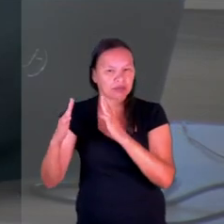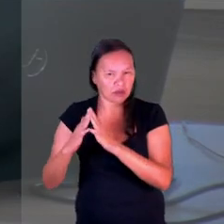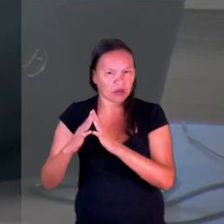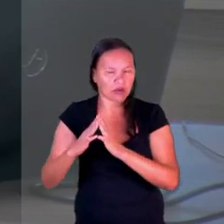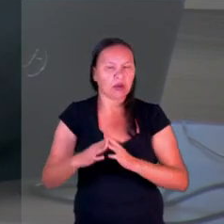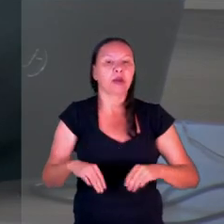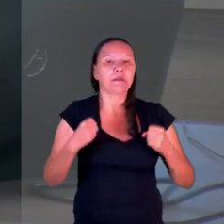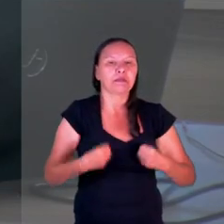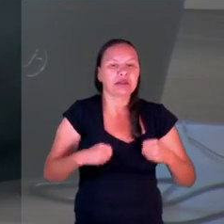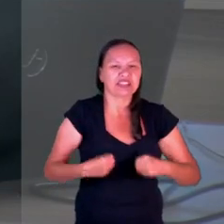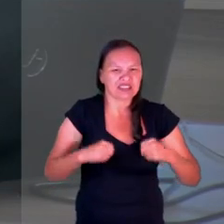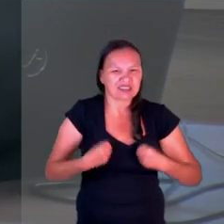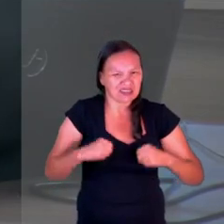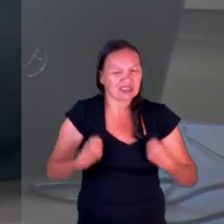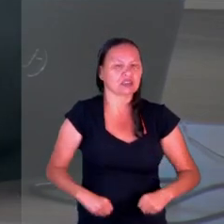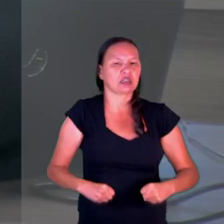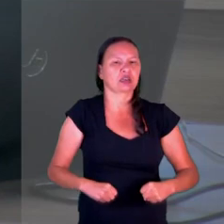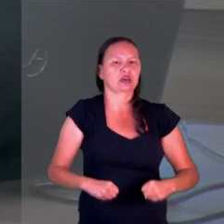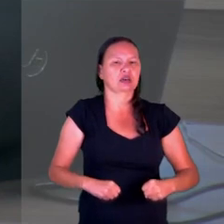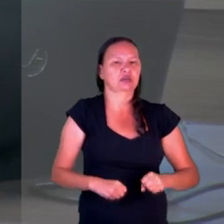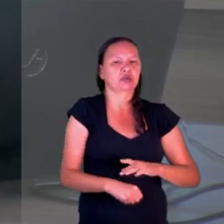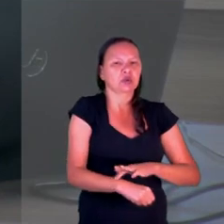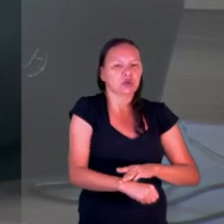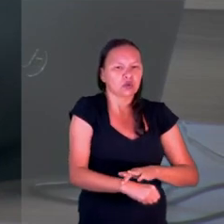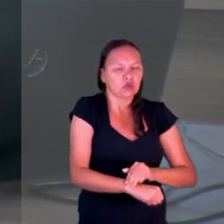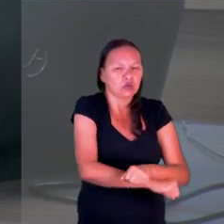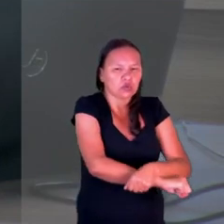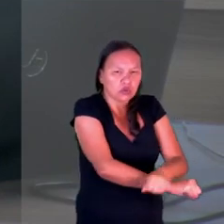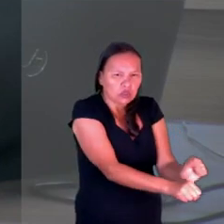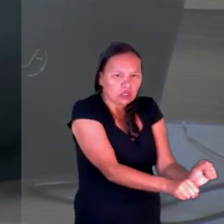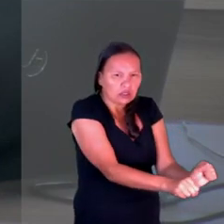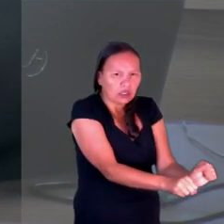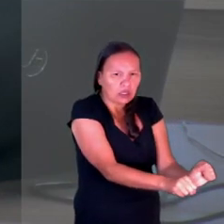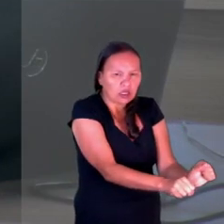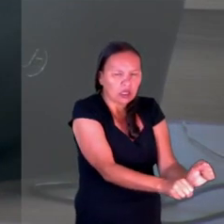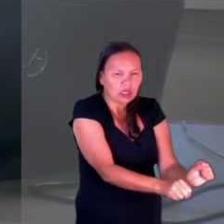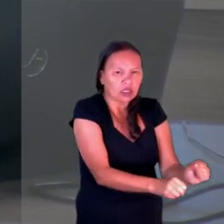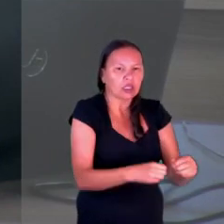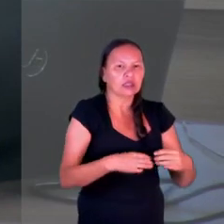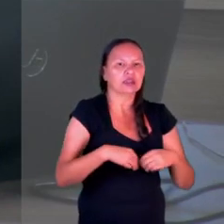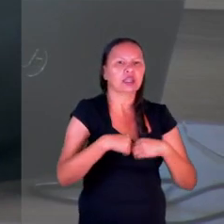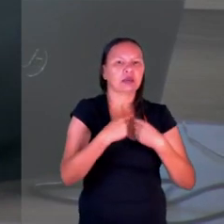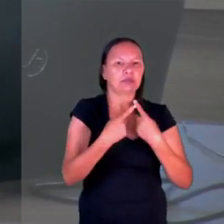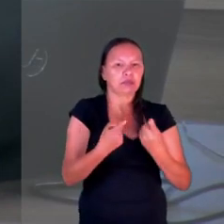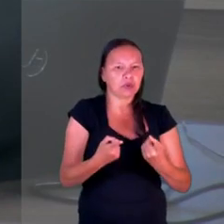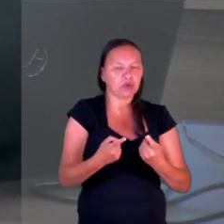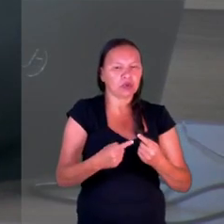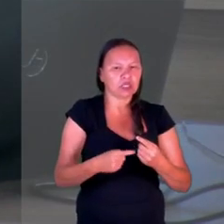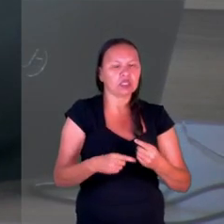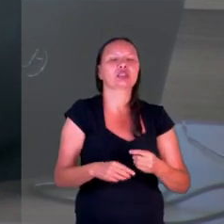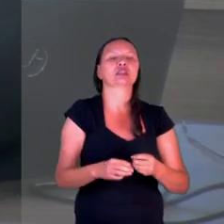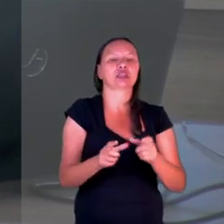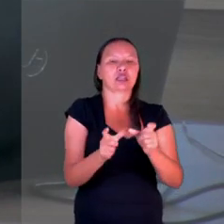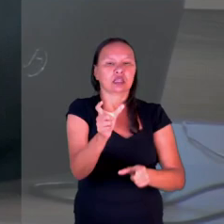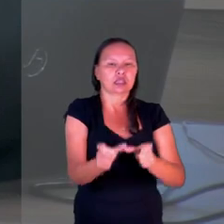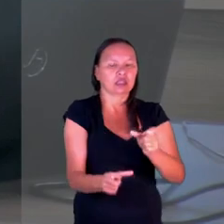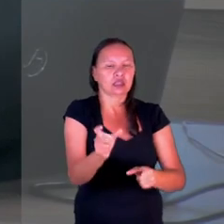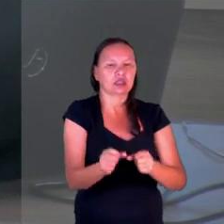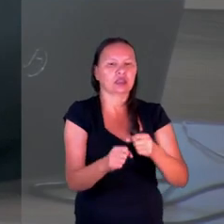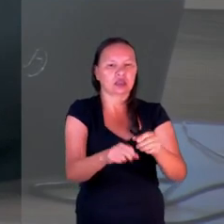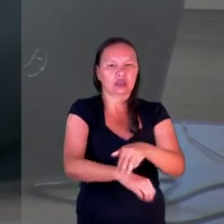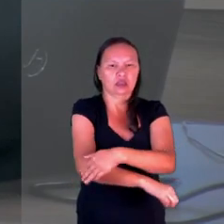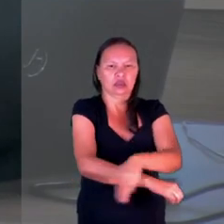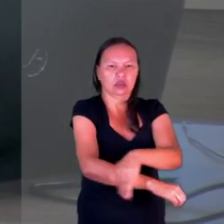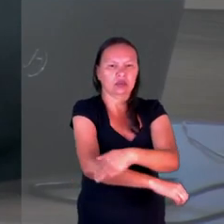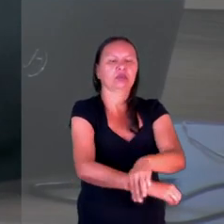tá tratando e devolvendo paraa precariedade essas pessoas então Eh eu tô bem eh